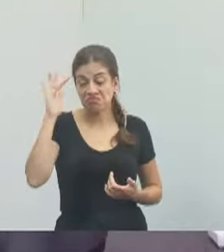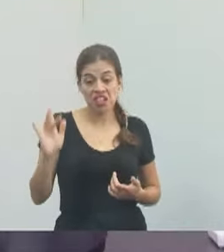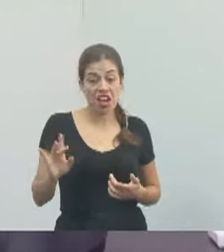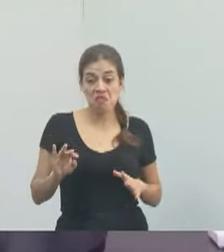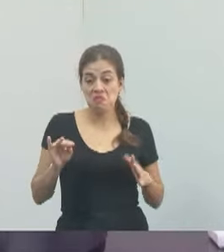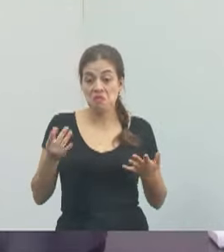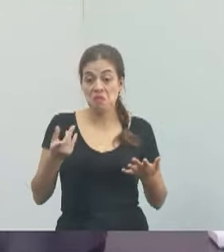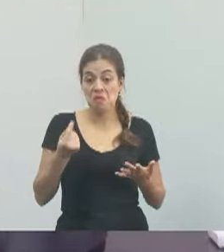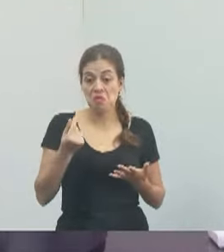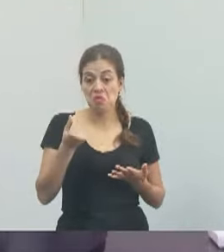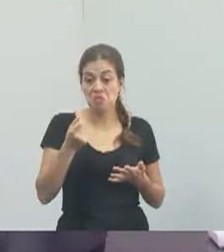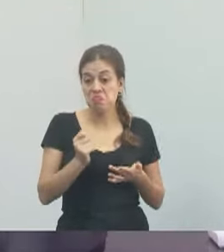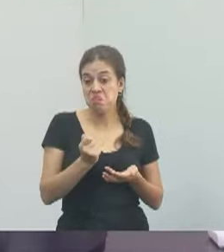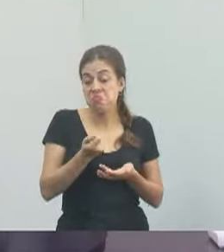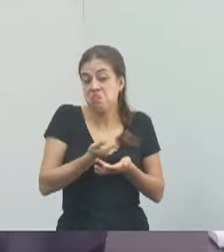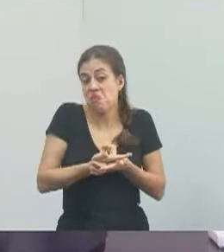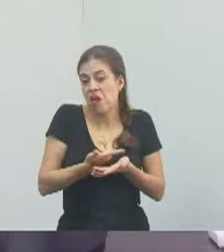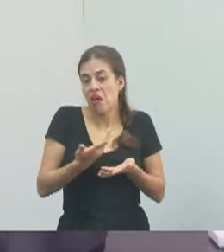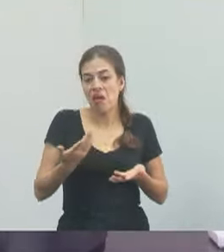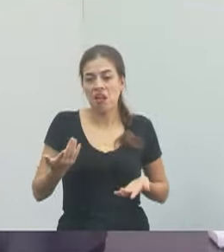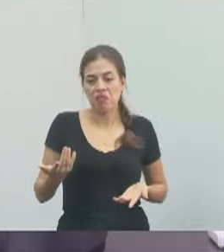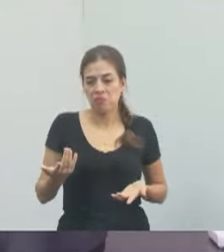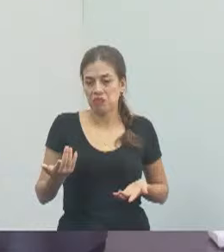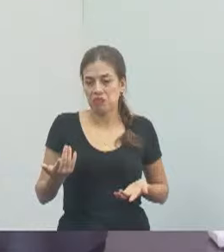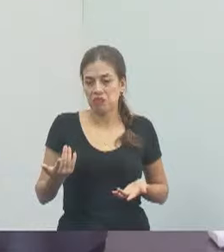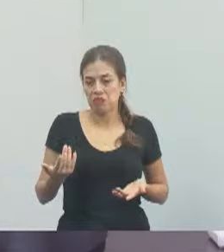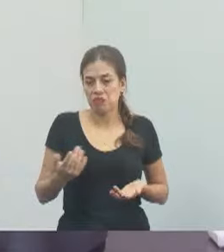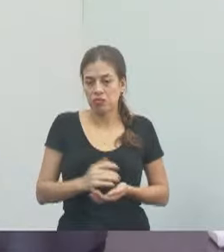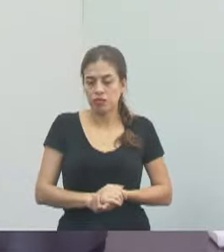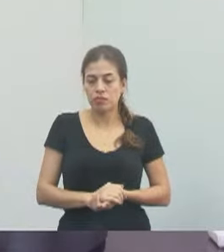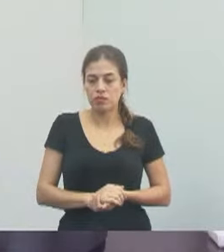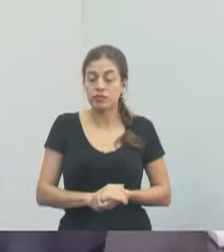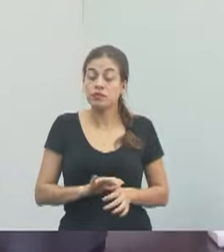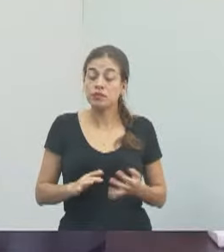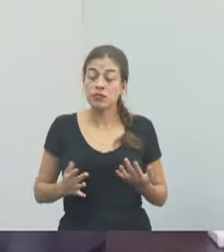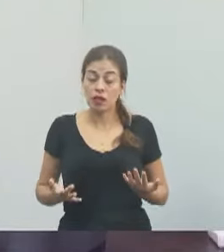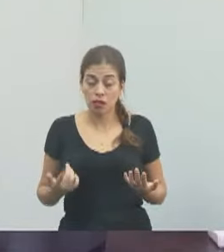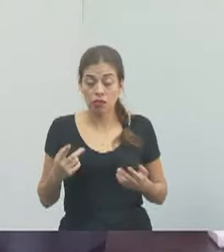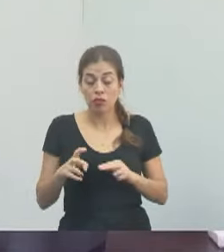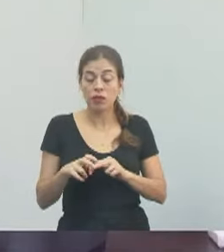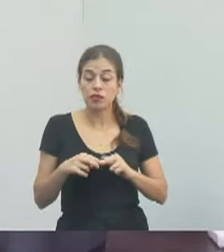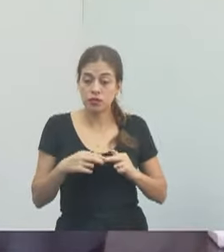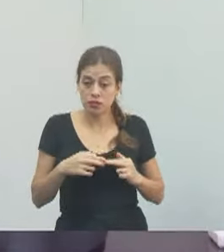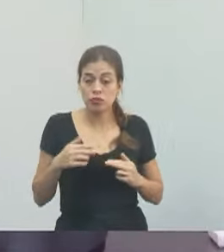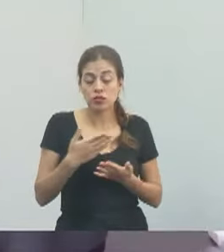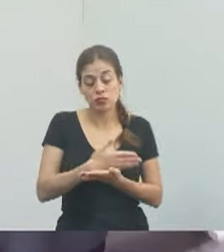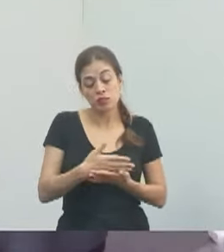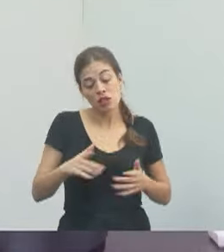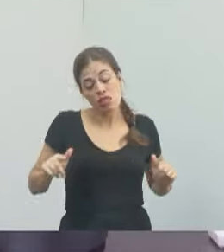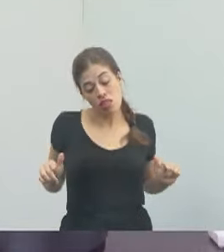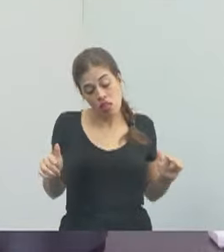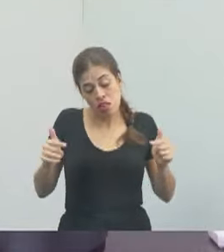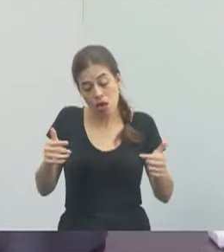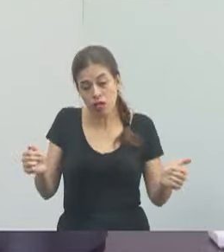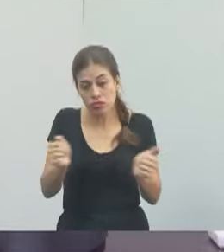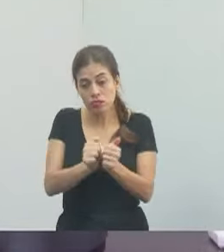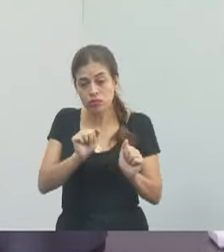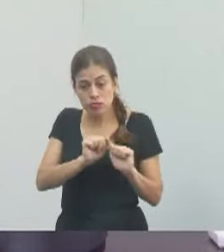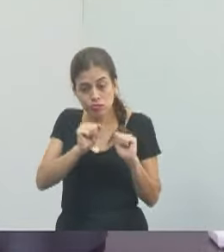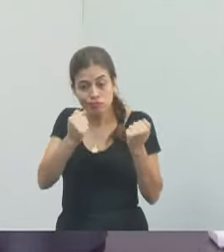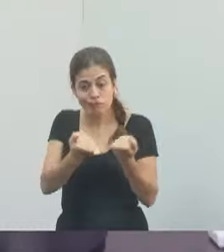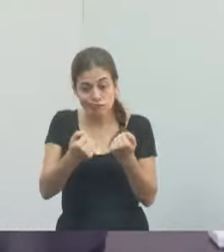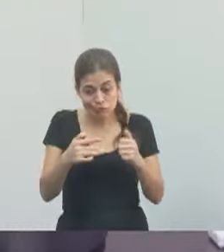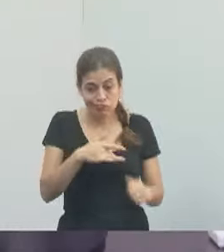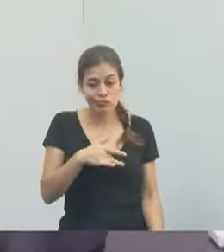aonde esse recurso encaminhado pelo Governo Federal foi aplicado por isso estamos iniciando essa luta junto com os agentes de